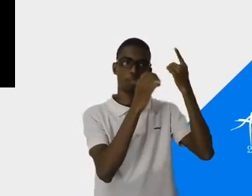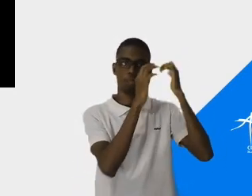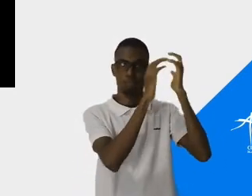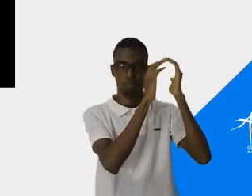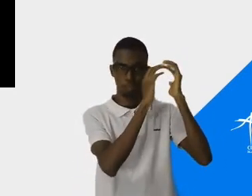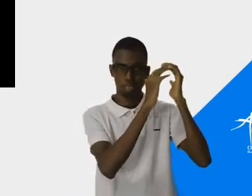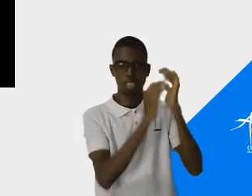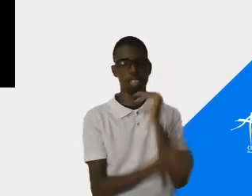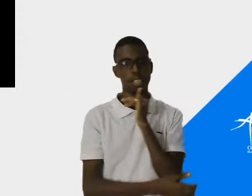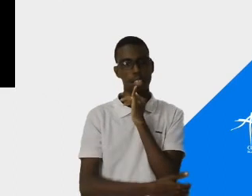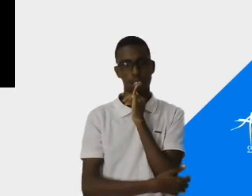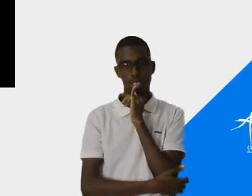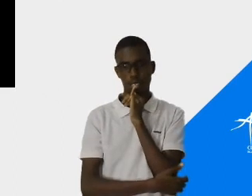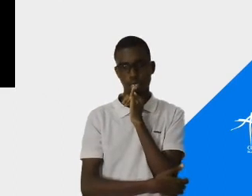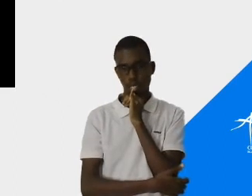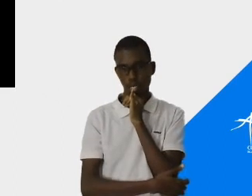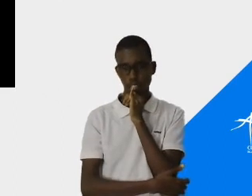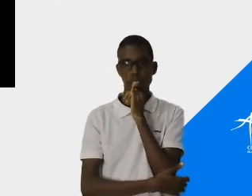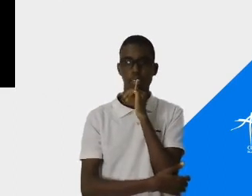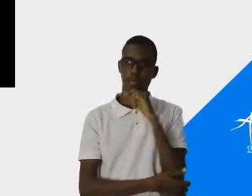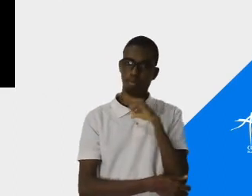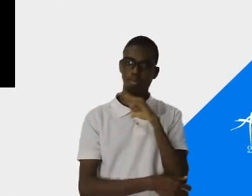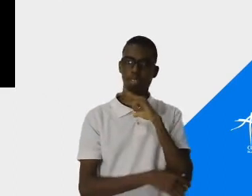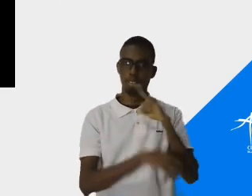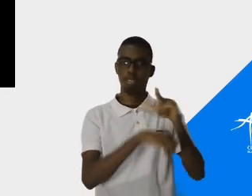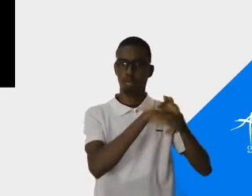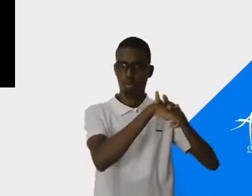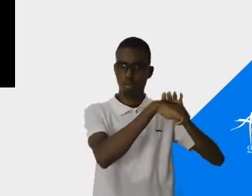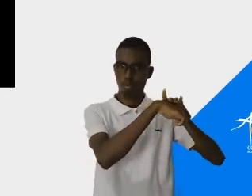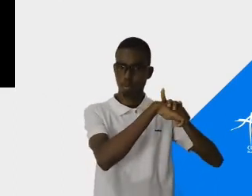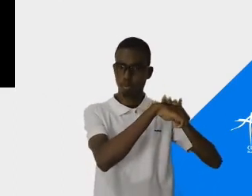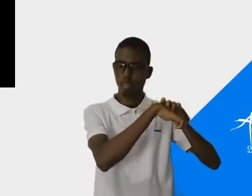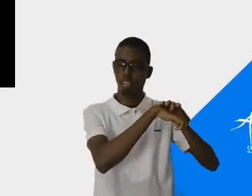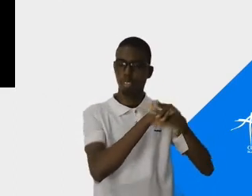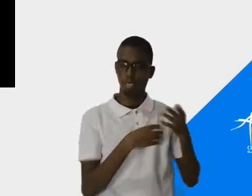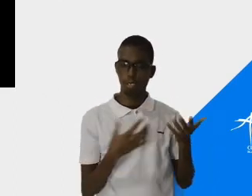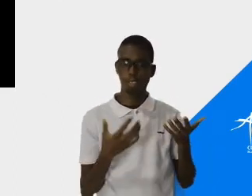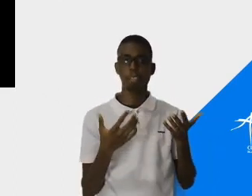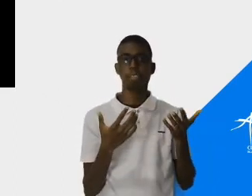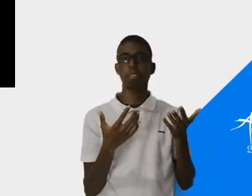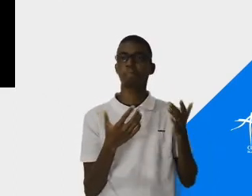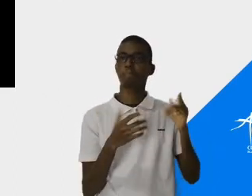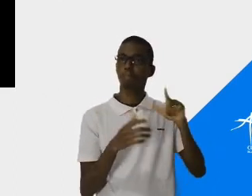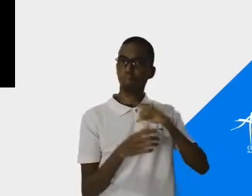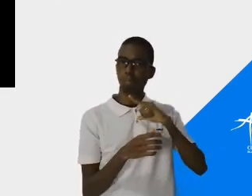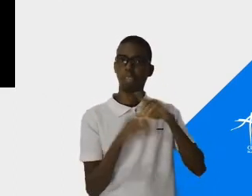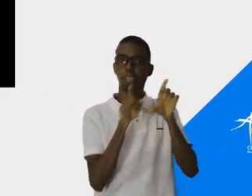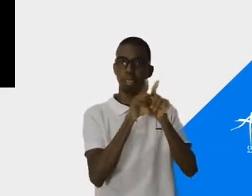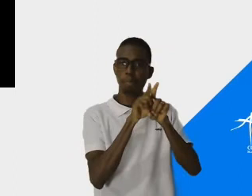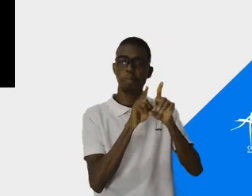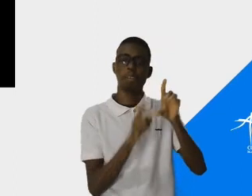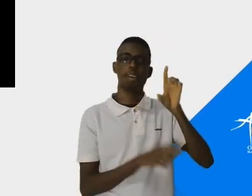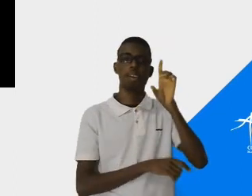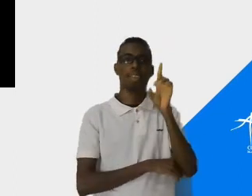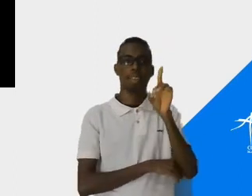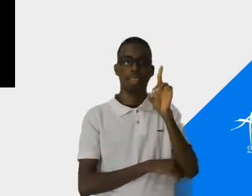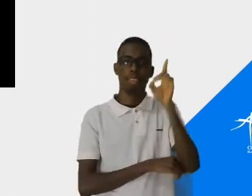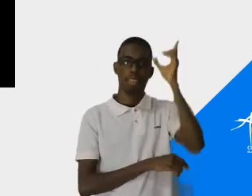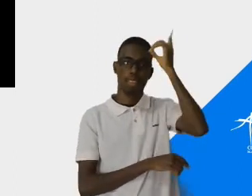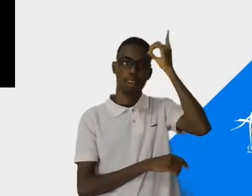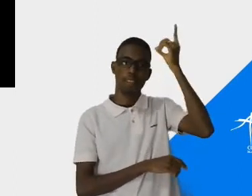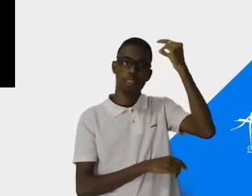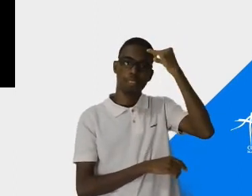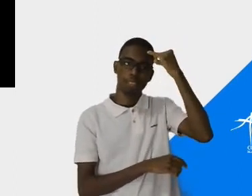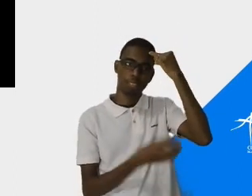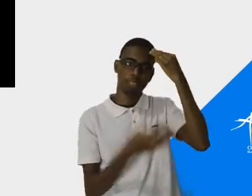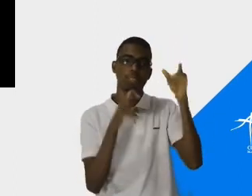demência de Wernicke-Korsakoff, por exemplo, a própria deficiência mental, muitas vezes relacionada ao autismo, também relacionado, por